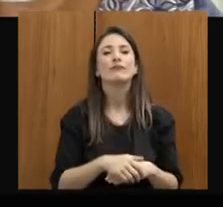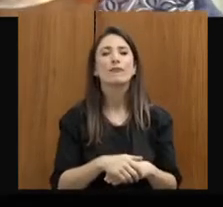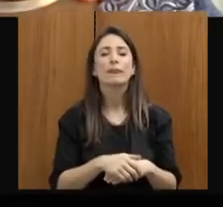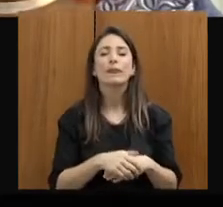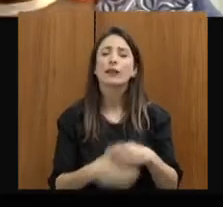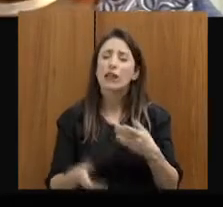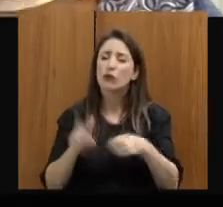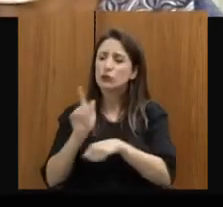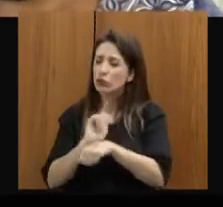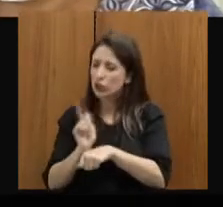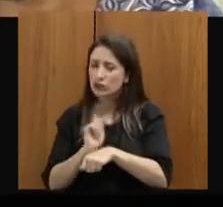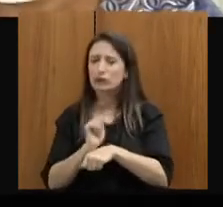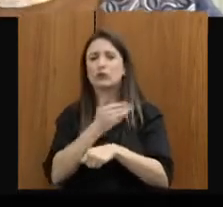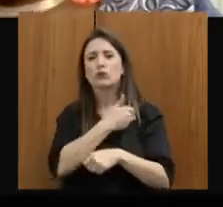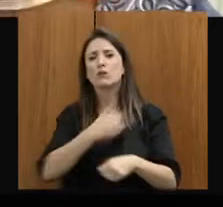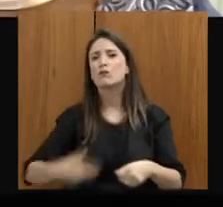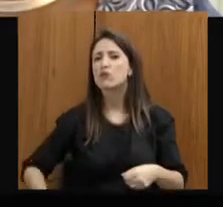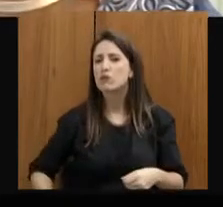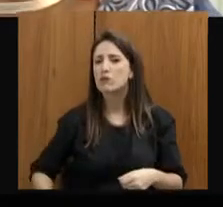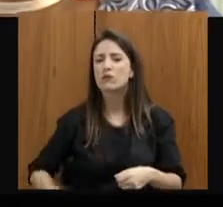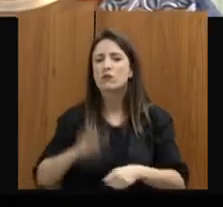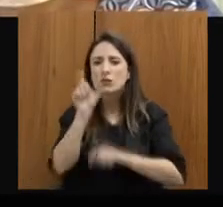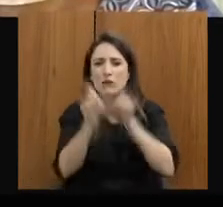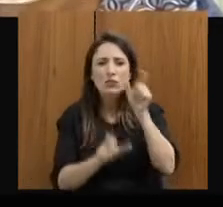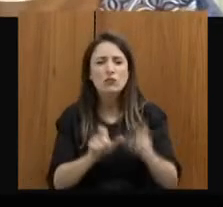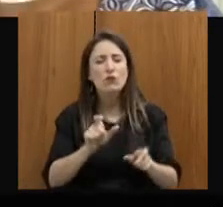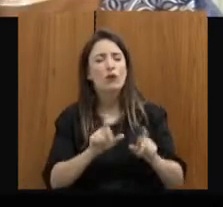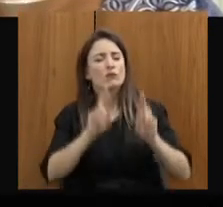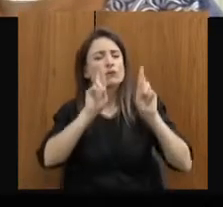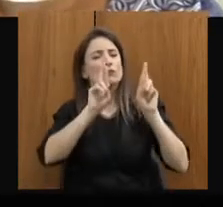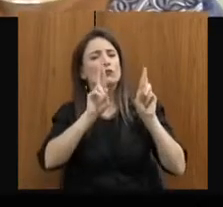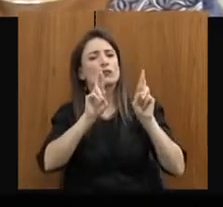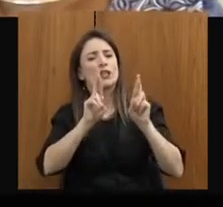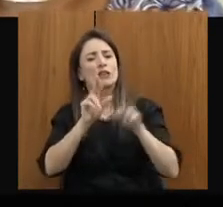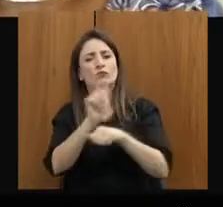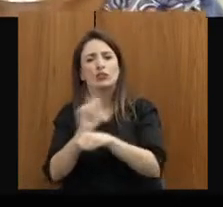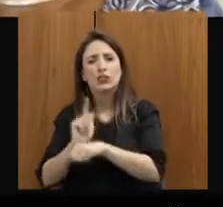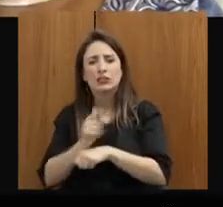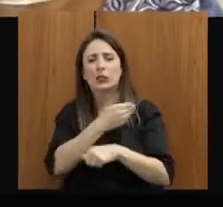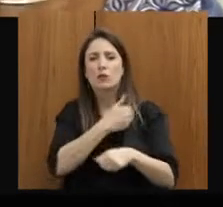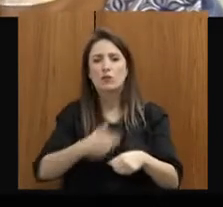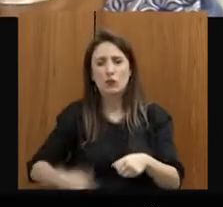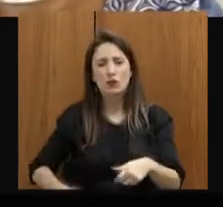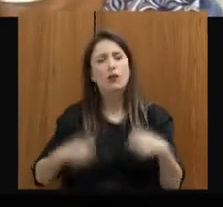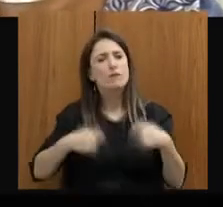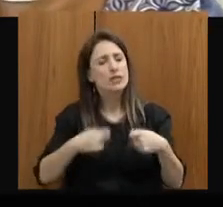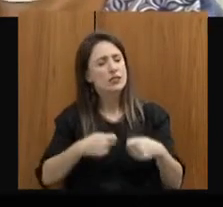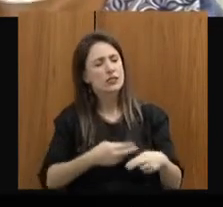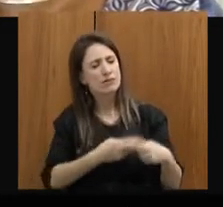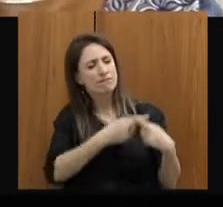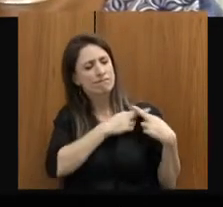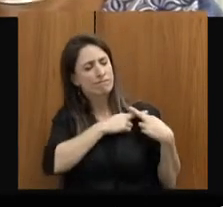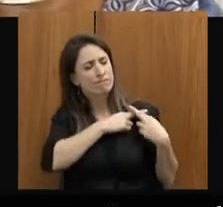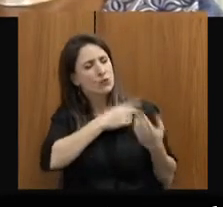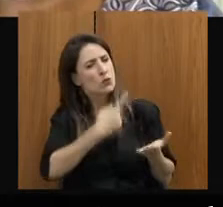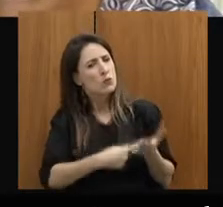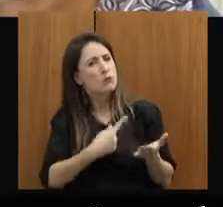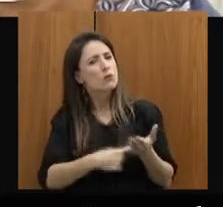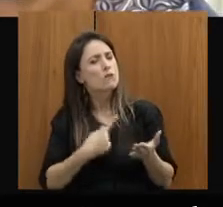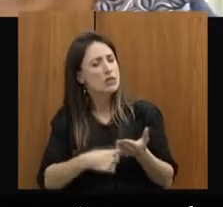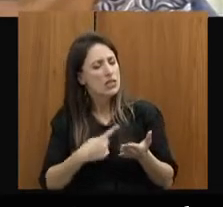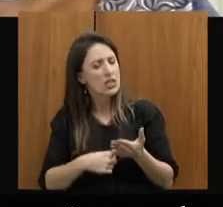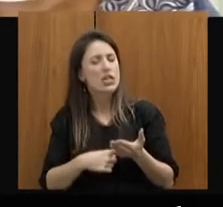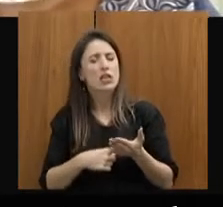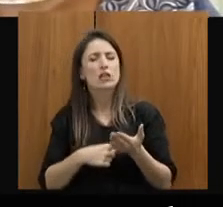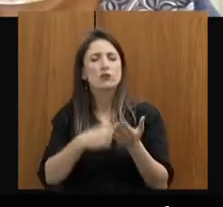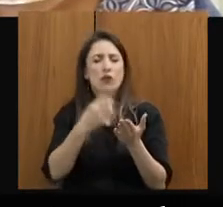gestores públicos das gestoras públicas se comprometam com metas físicas e começa a financeiras